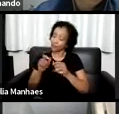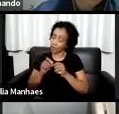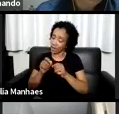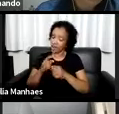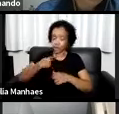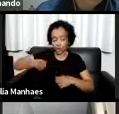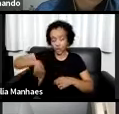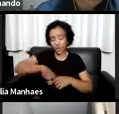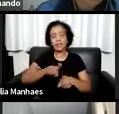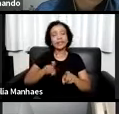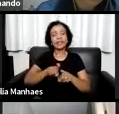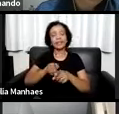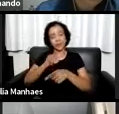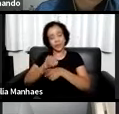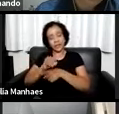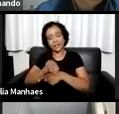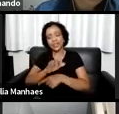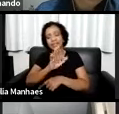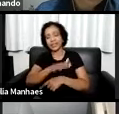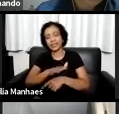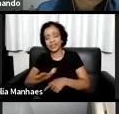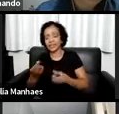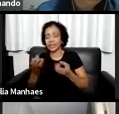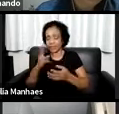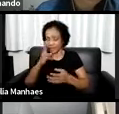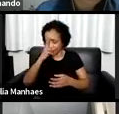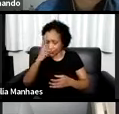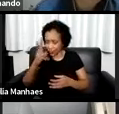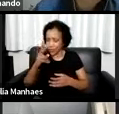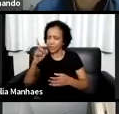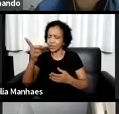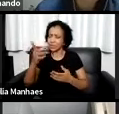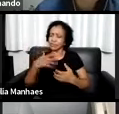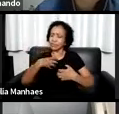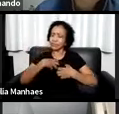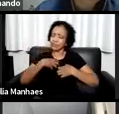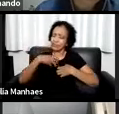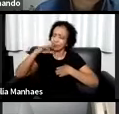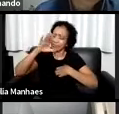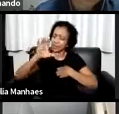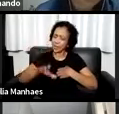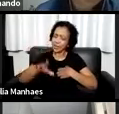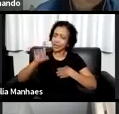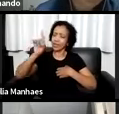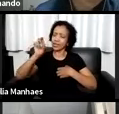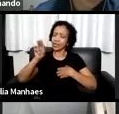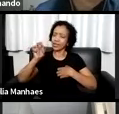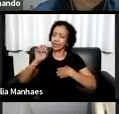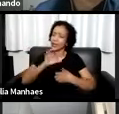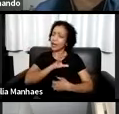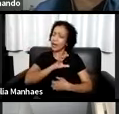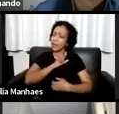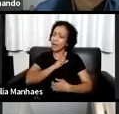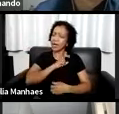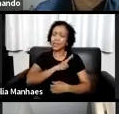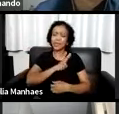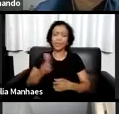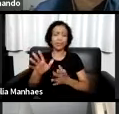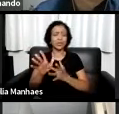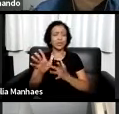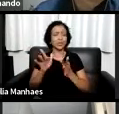Pai querido, como elas são, não o futuro, mas o presente da tua igreja. Deus amado, em nome de Jesus Cristo, cuida de